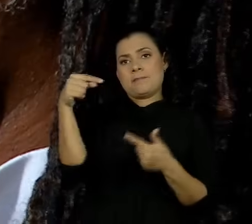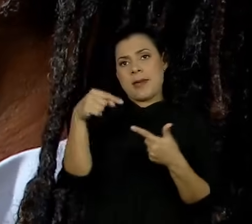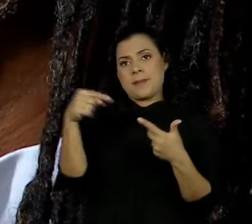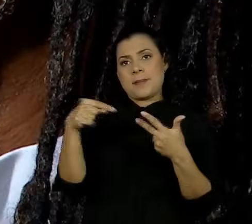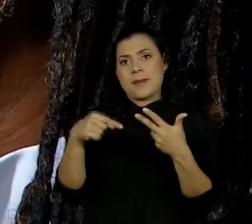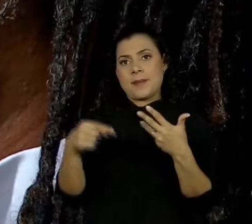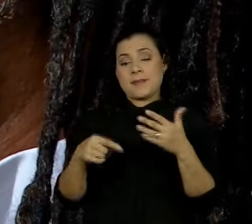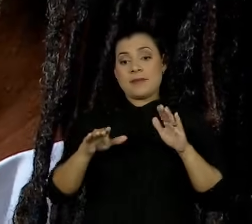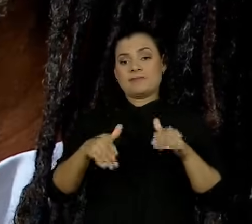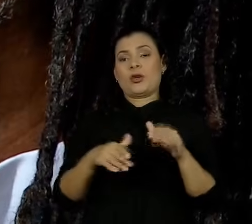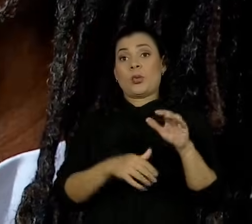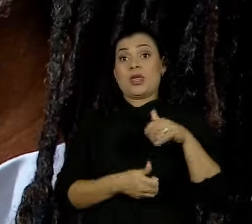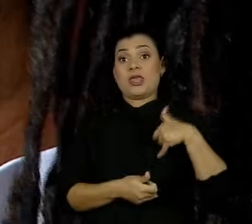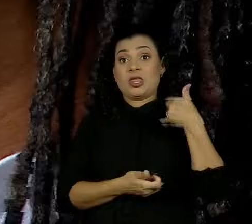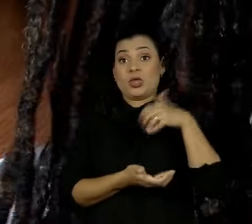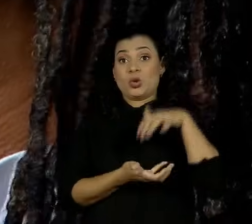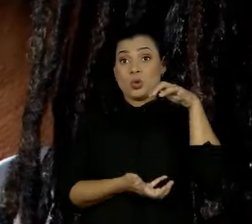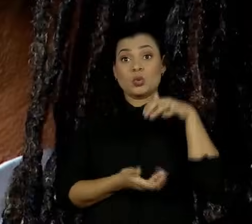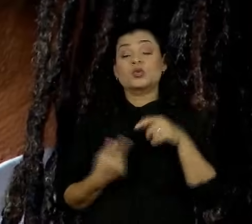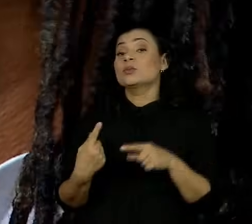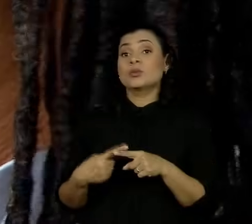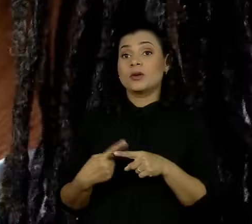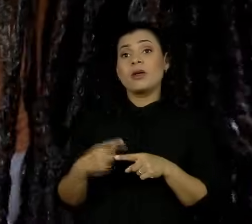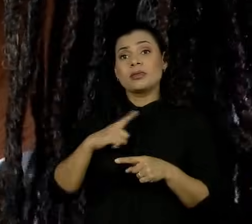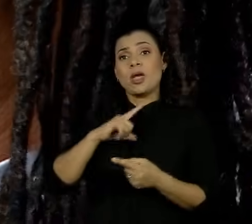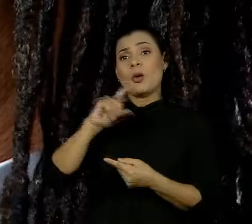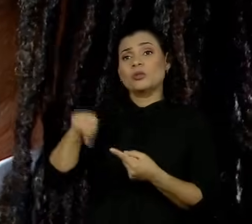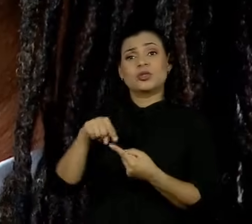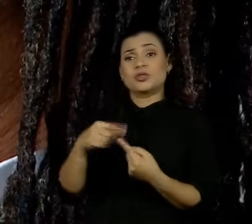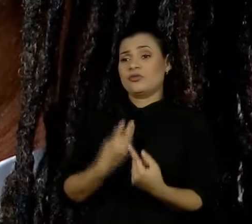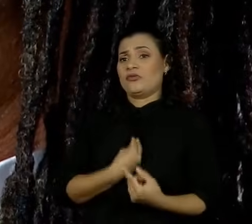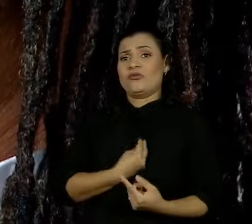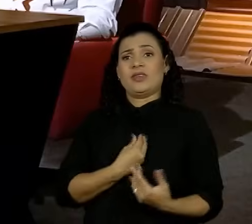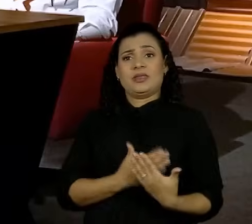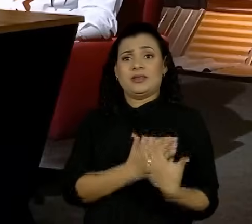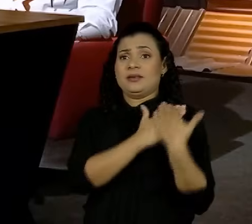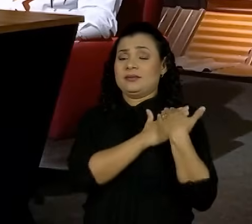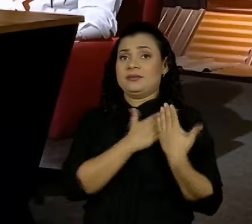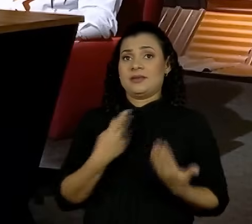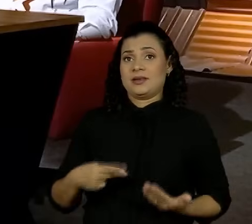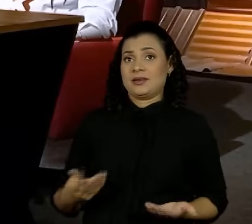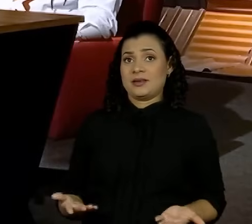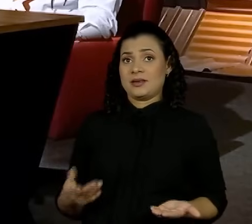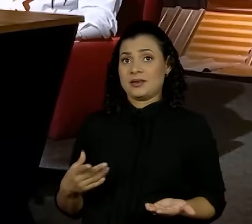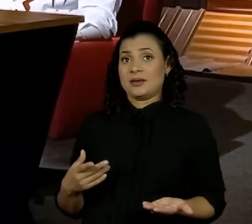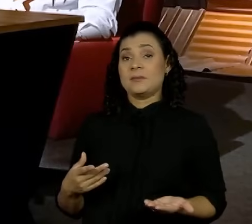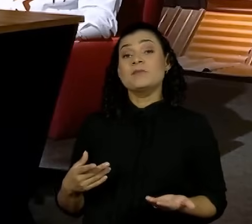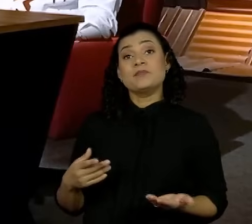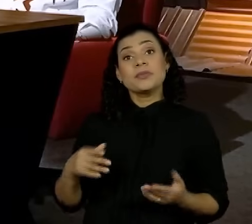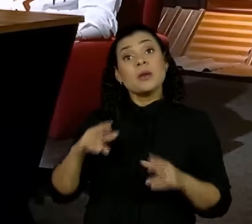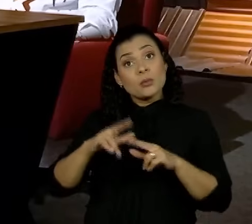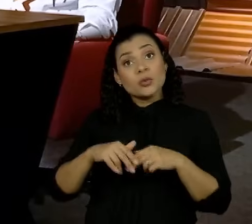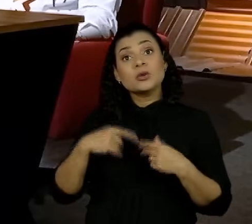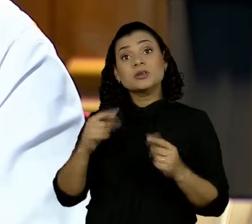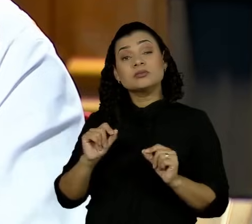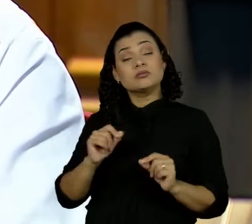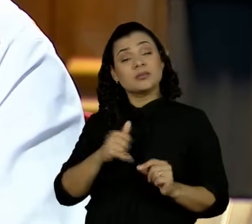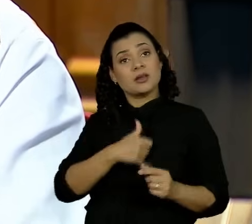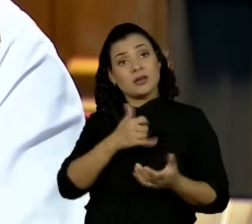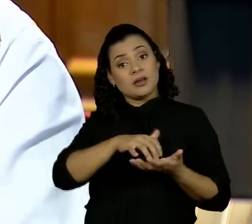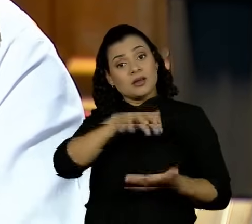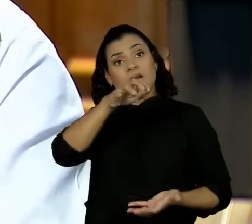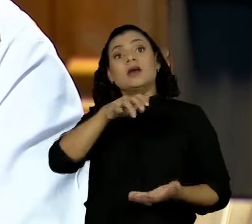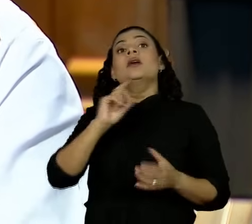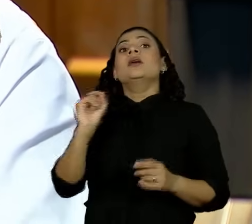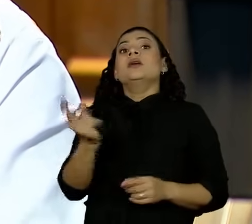aquilo, é porque eu acho que a gente tem missões para cumprir aqui, né? A gente lançou um programa agora chamado Envelhecer nos Territórios, e